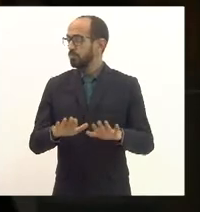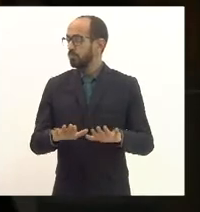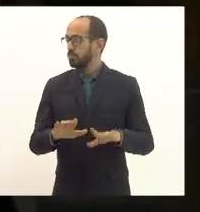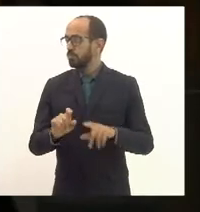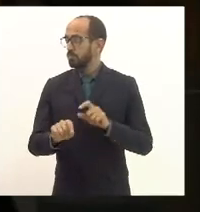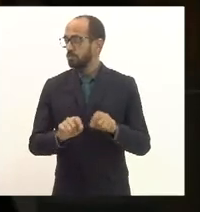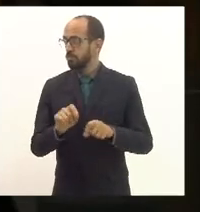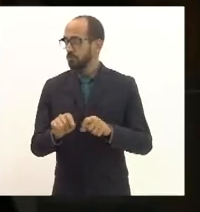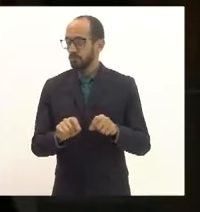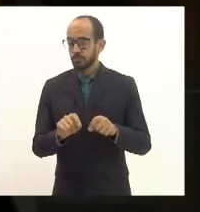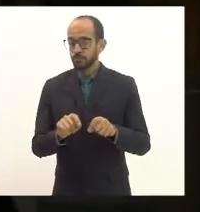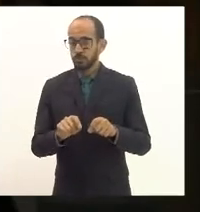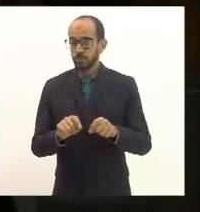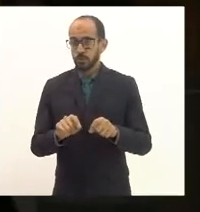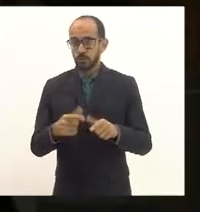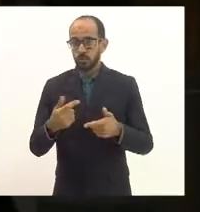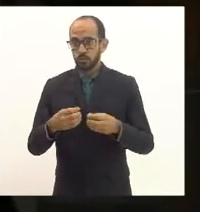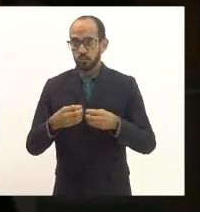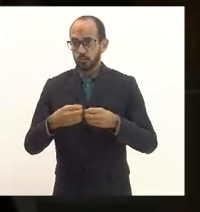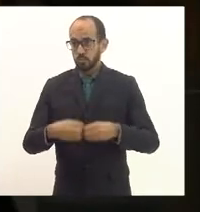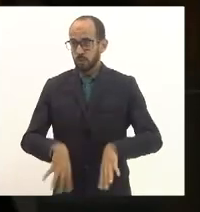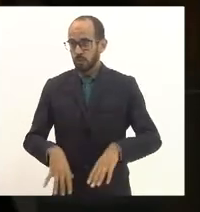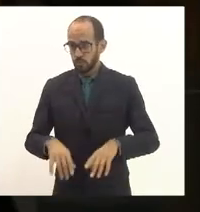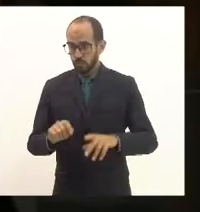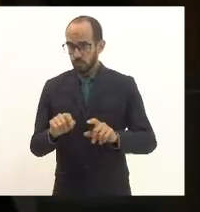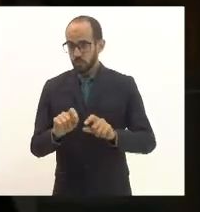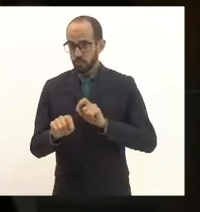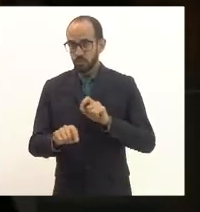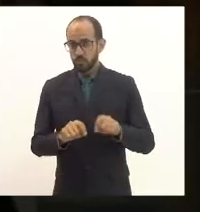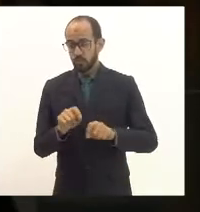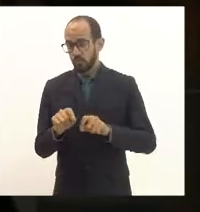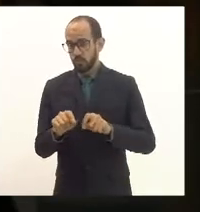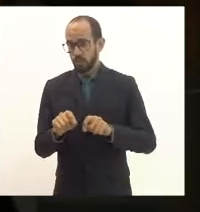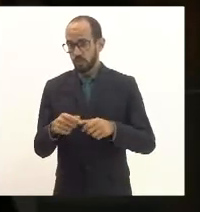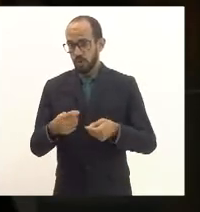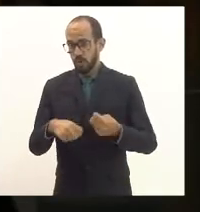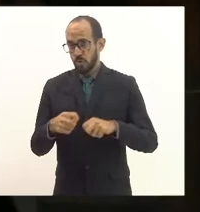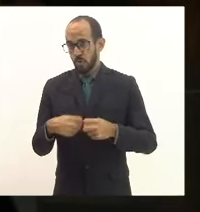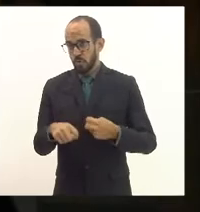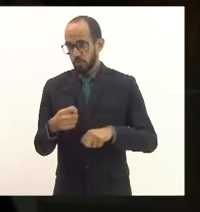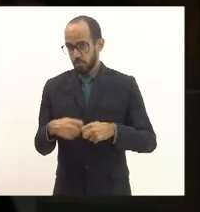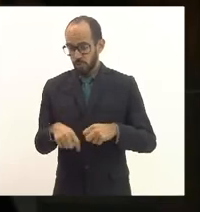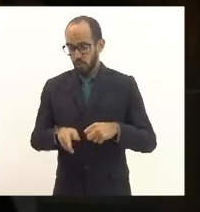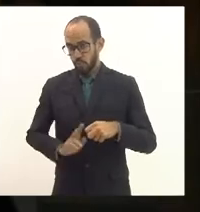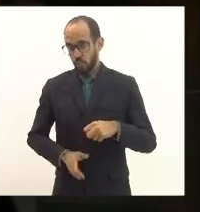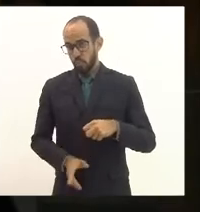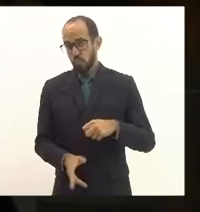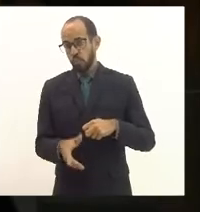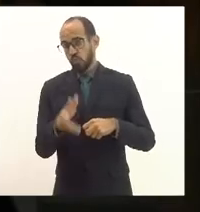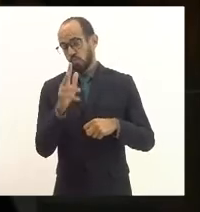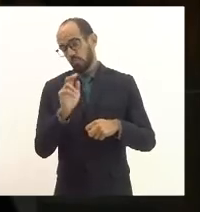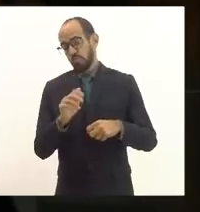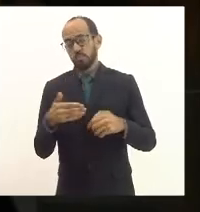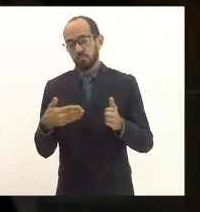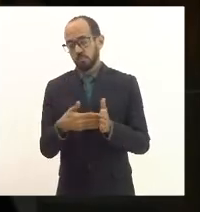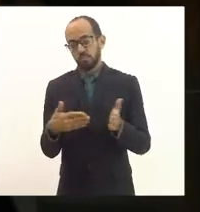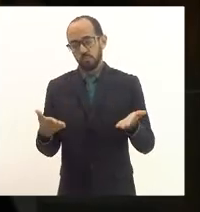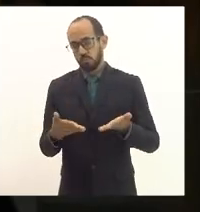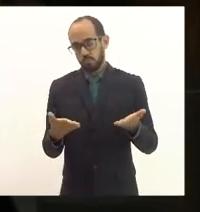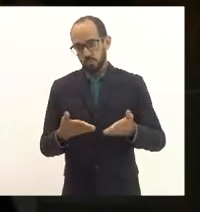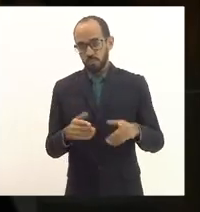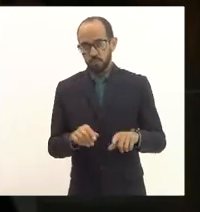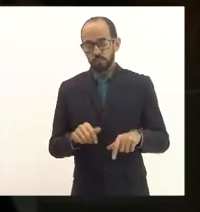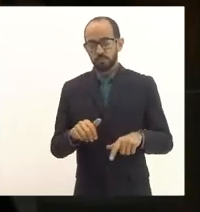mas os malefícios na economia continuam a perdurar. Então,